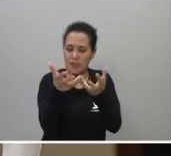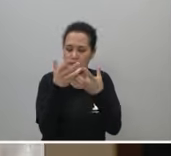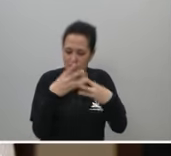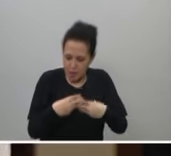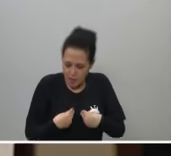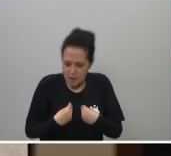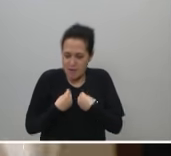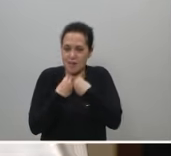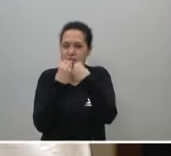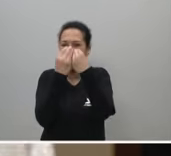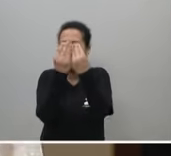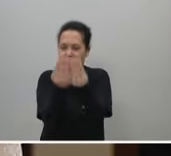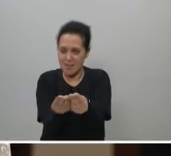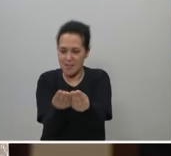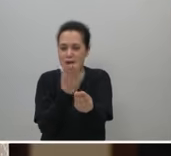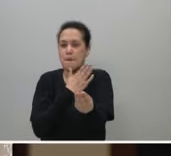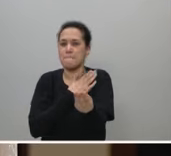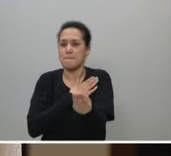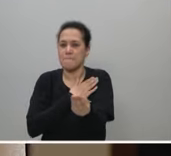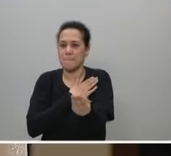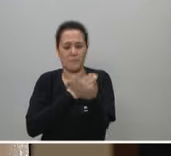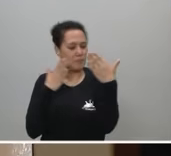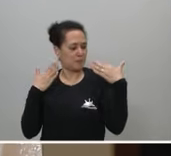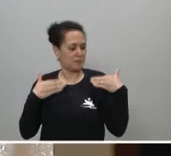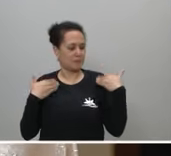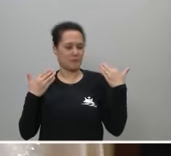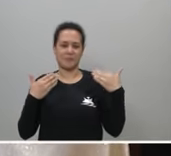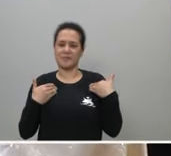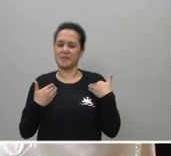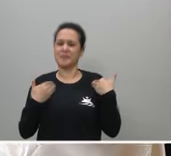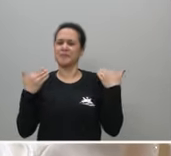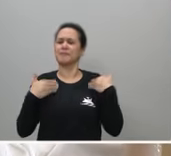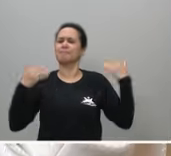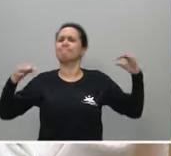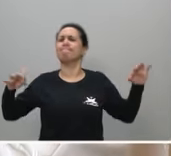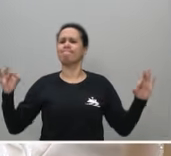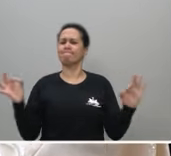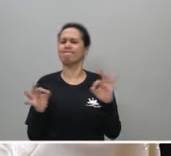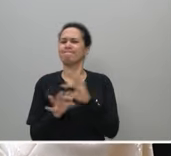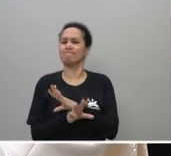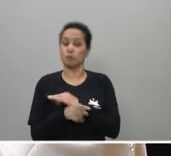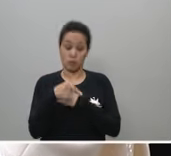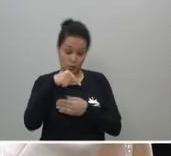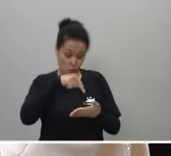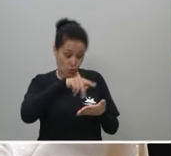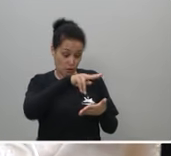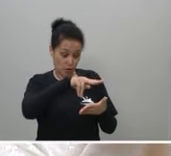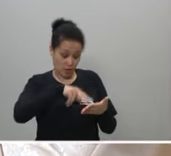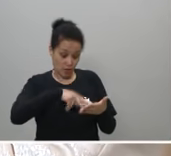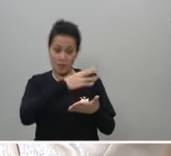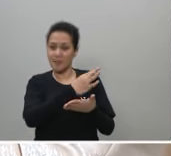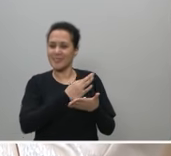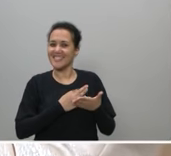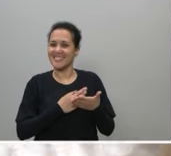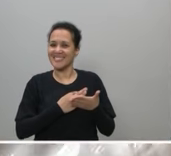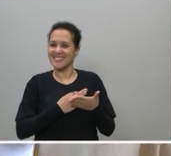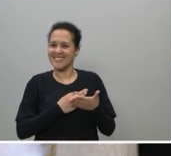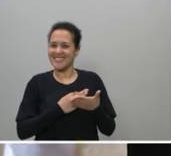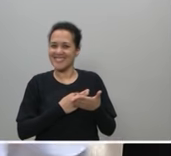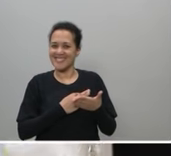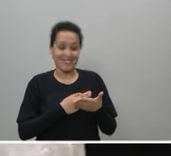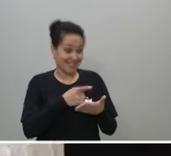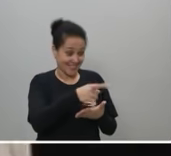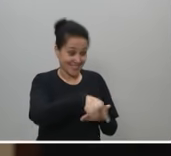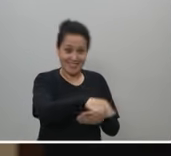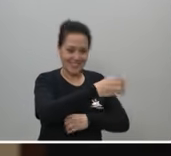que a alegria seja plena. Veja aqui no texto: e a alegria tomou conta da cidade. Então